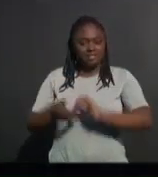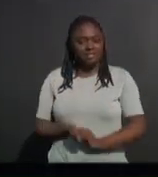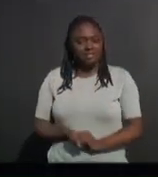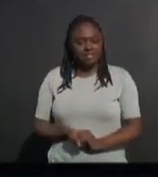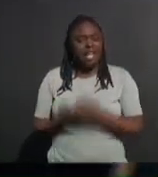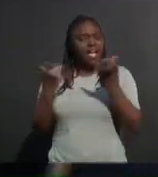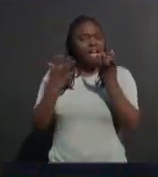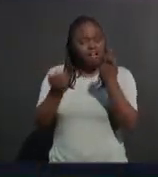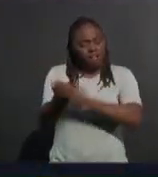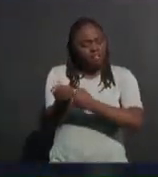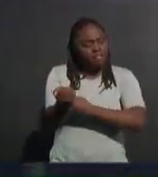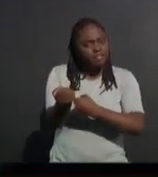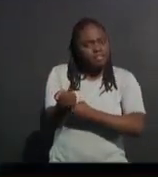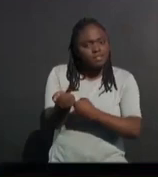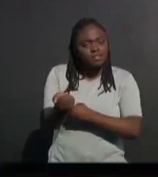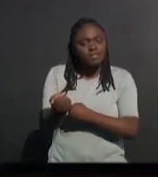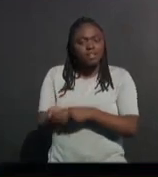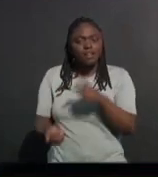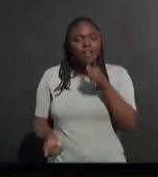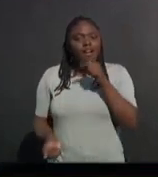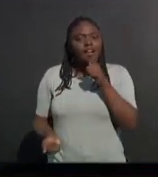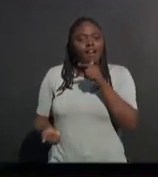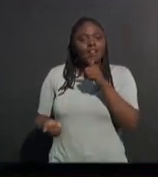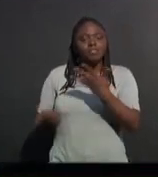Você quer ficar nervoso, mas a água te deixa...